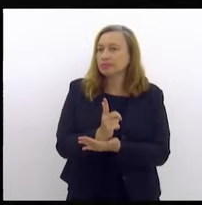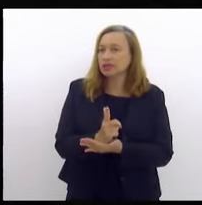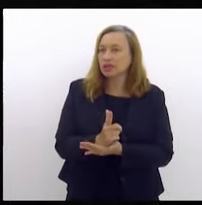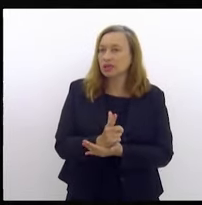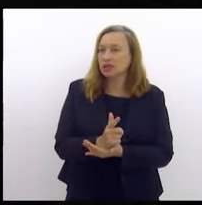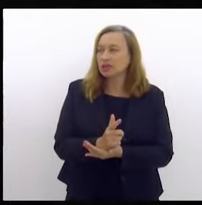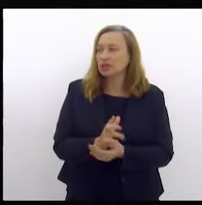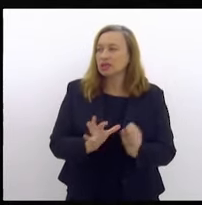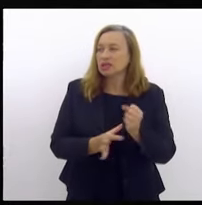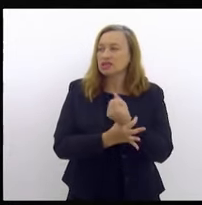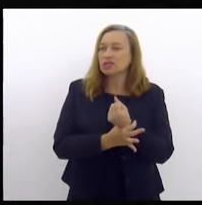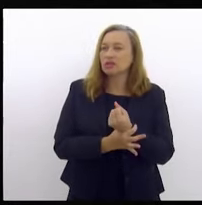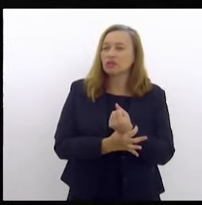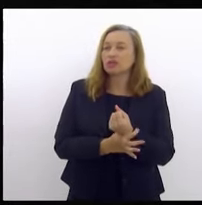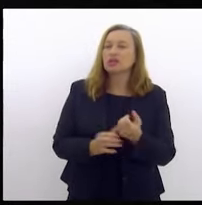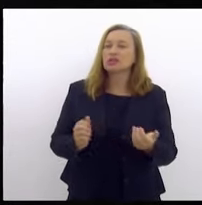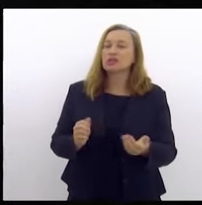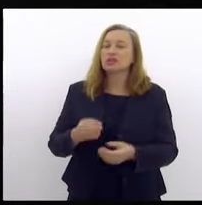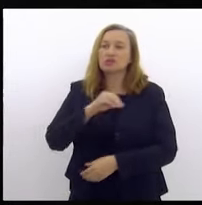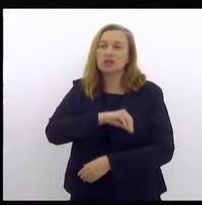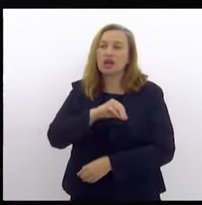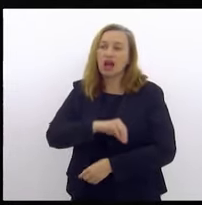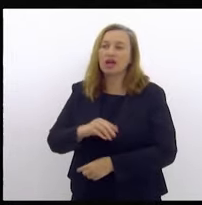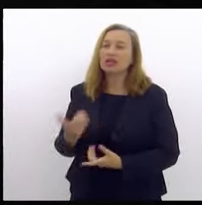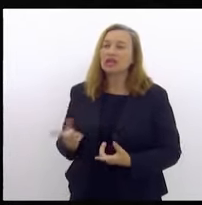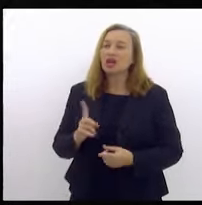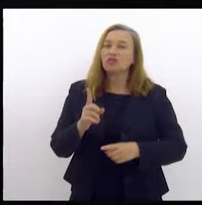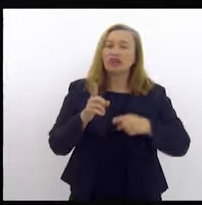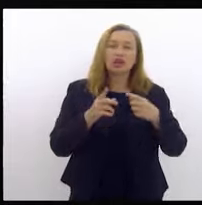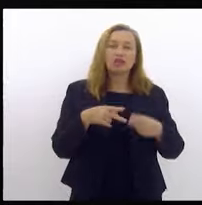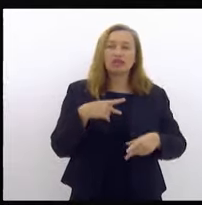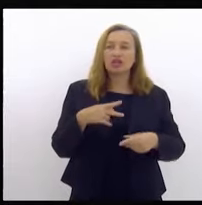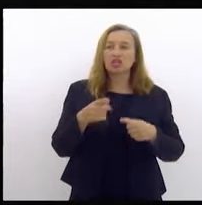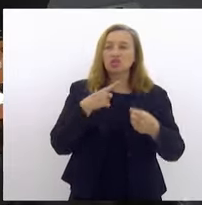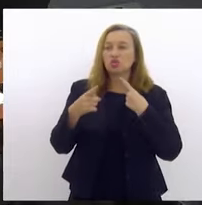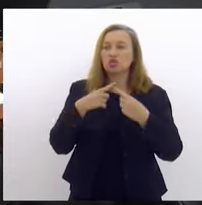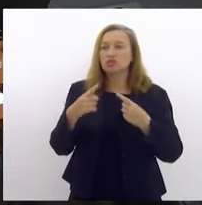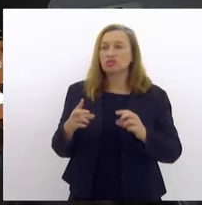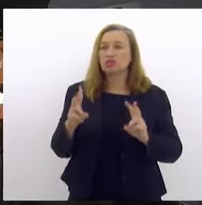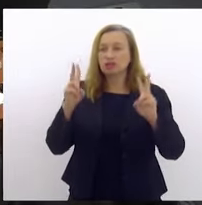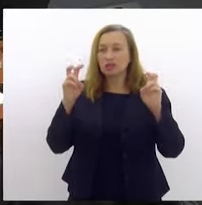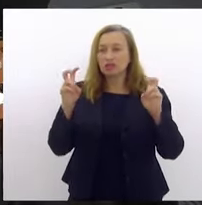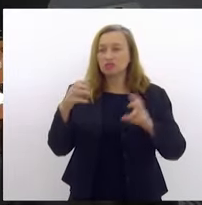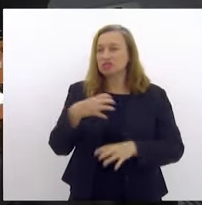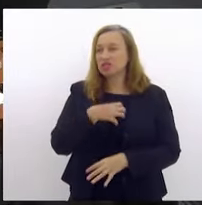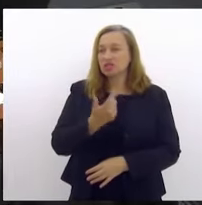garantir o salário dos funcionários. E não ficar aqui discutindo churumelas aqui.